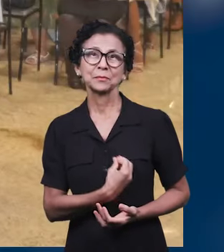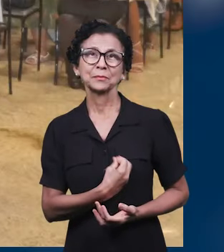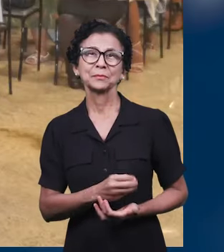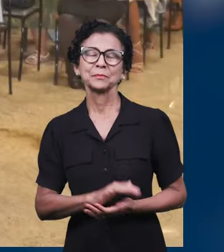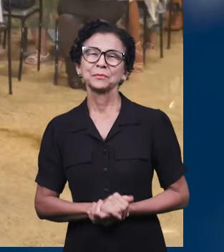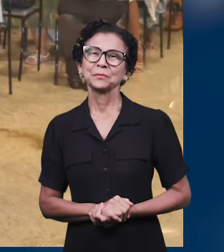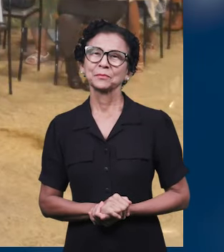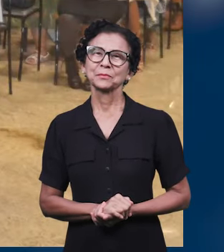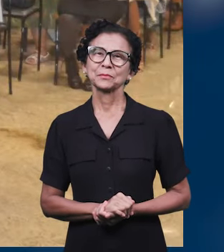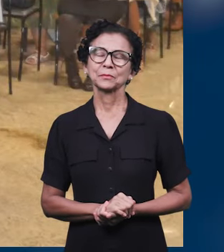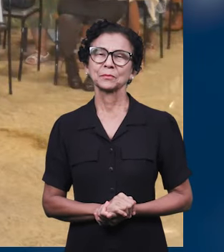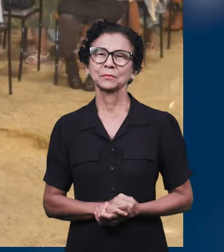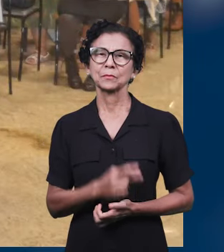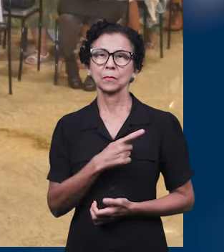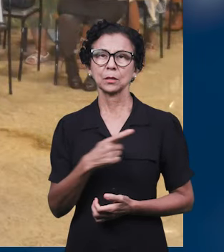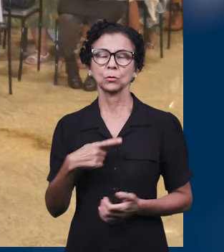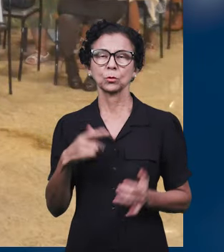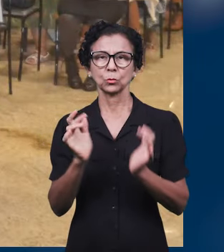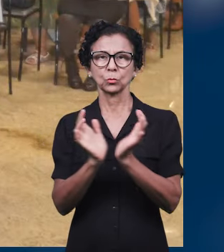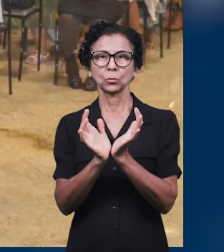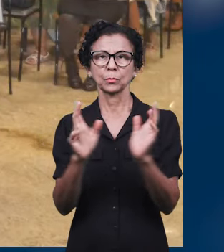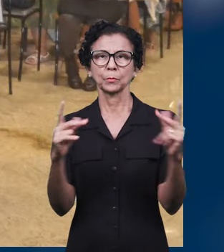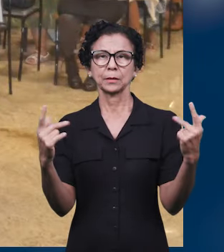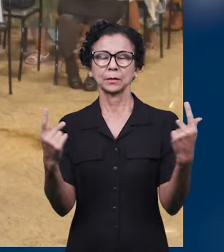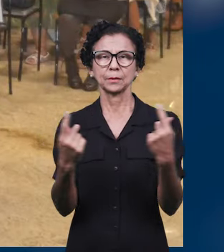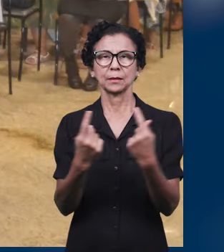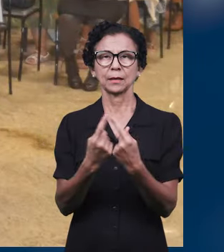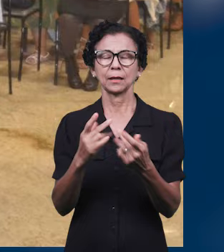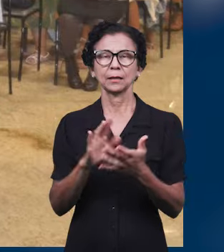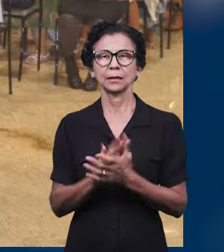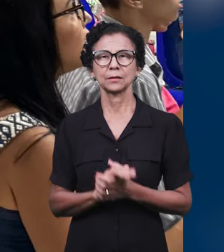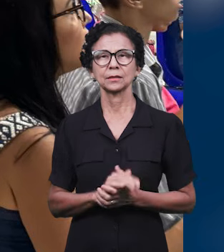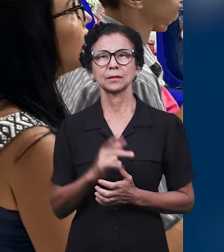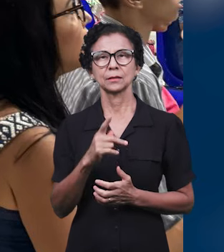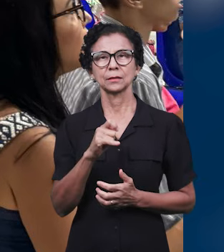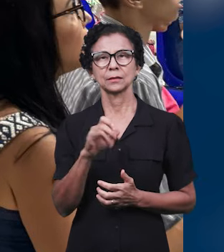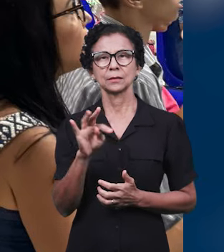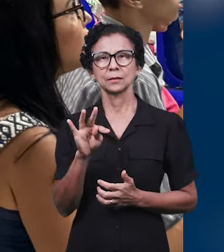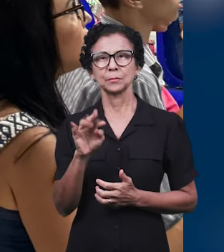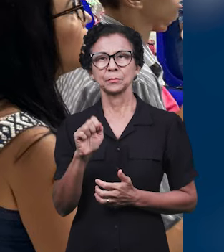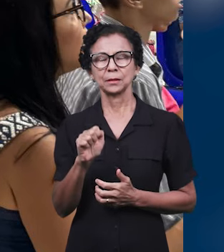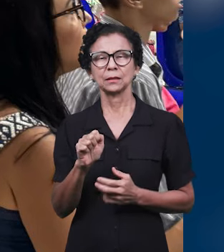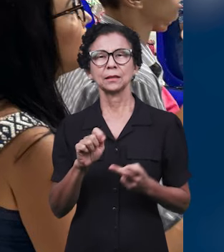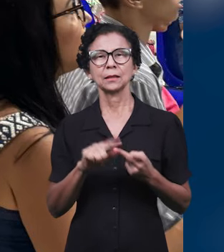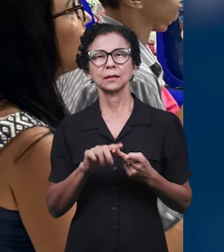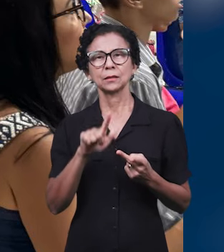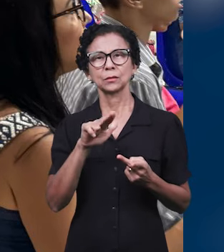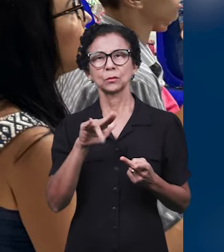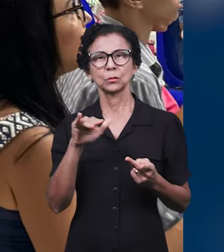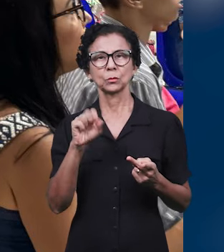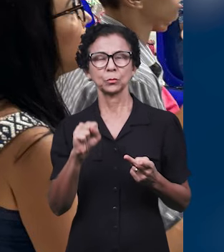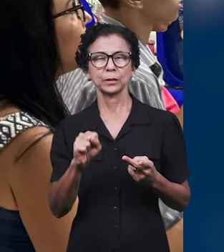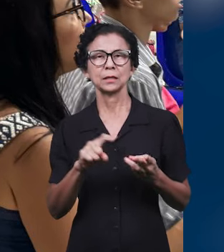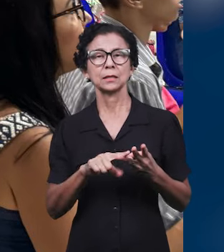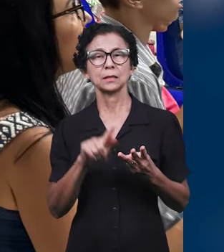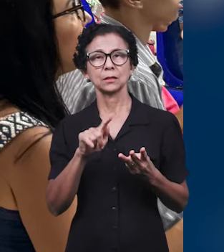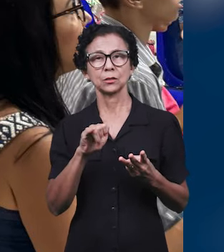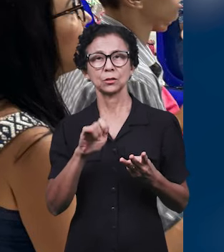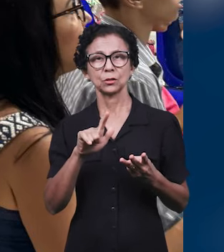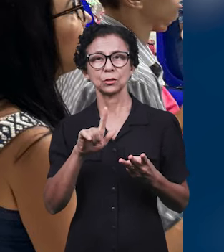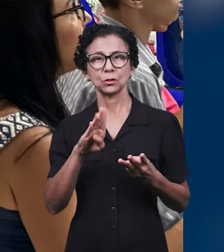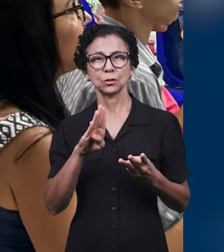Pinheiros. Mini seminário na região do Maranhão. Olha que bênção. Mini seminário tivemos ali no Manaim, de